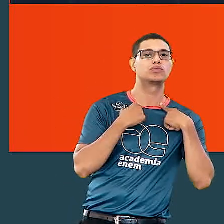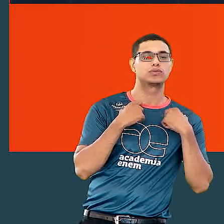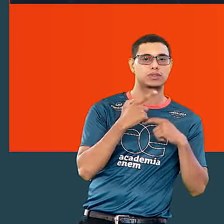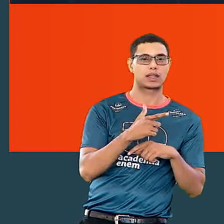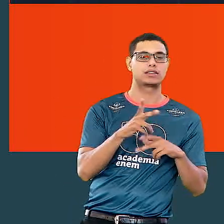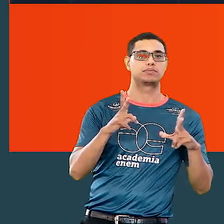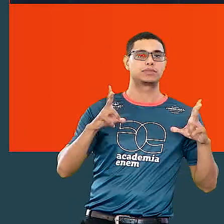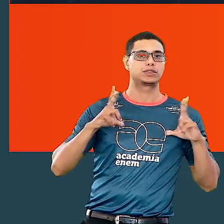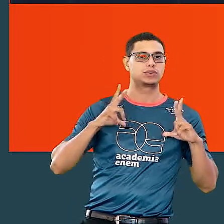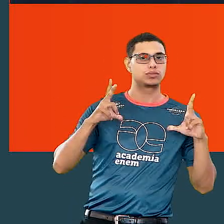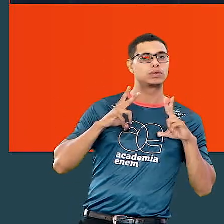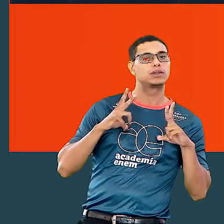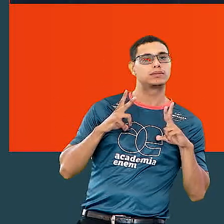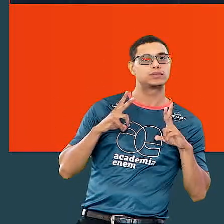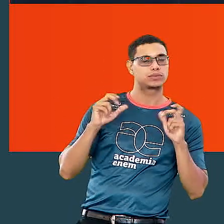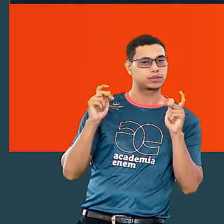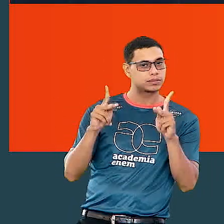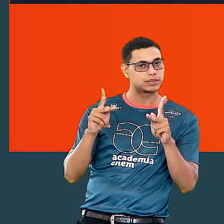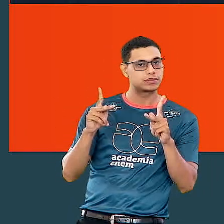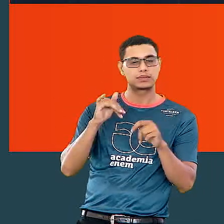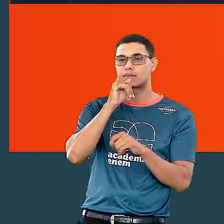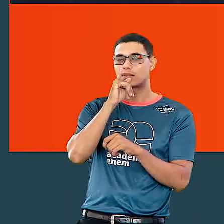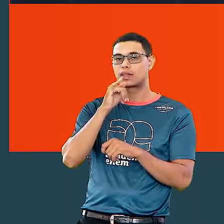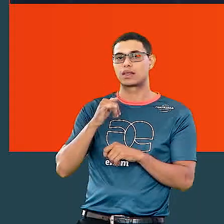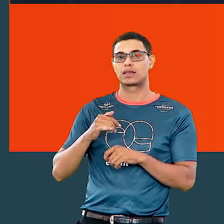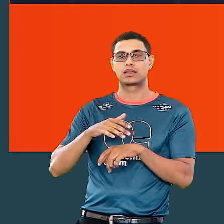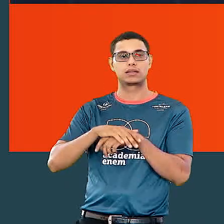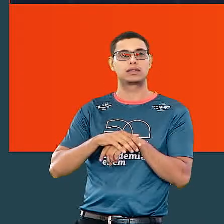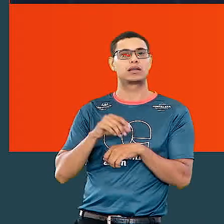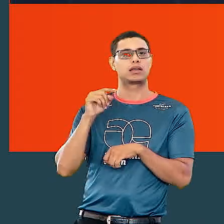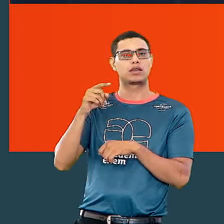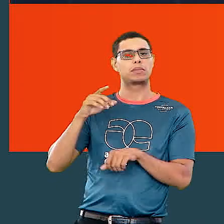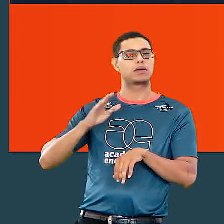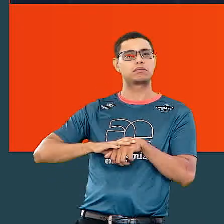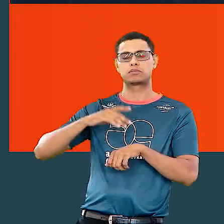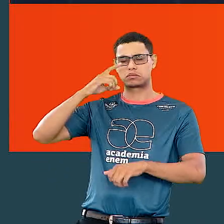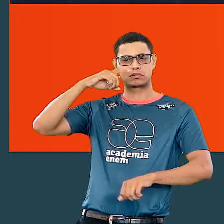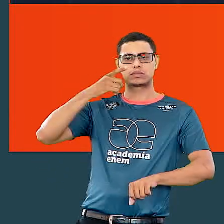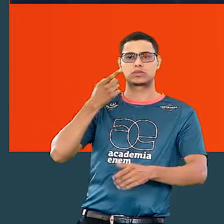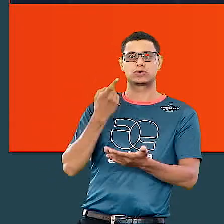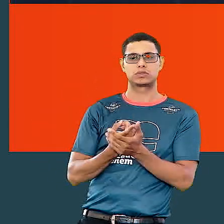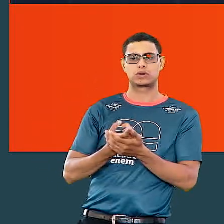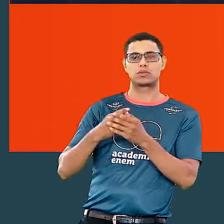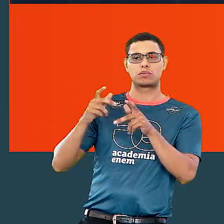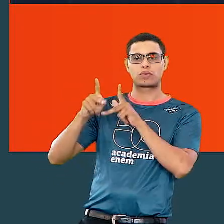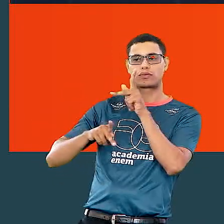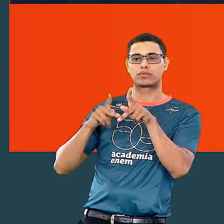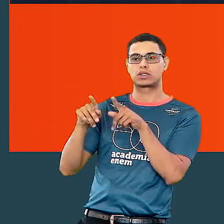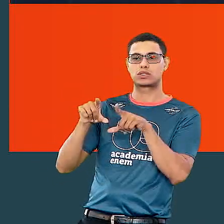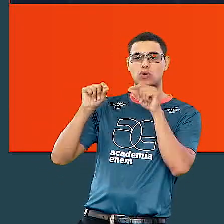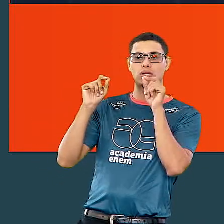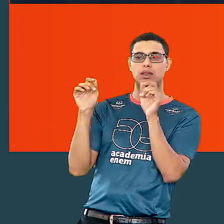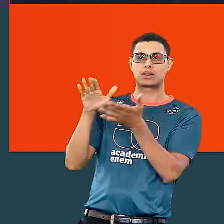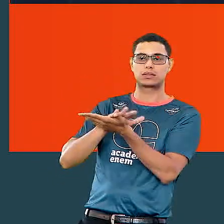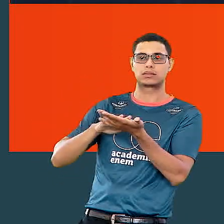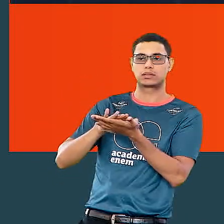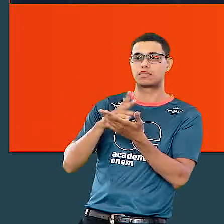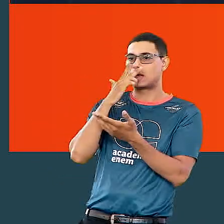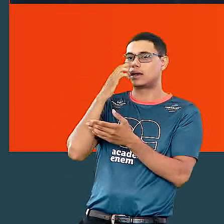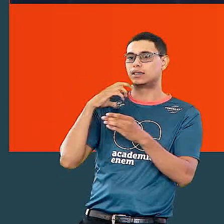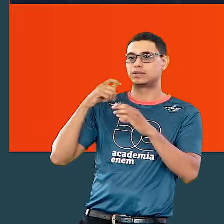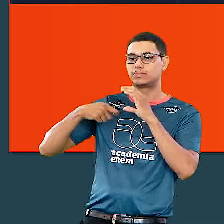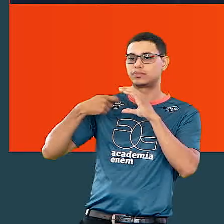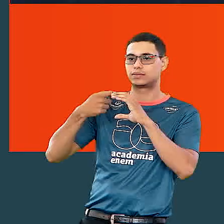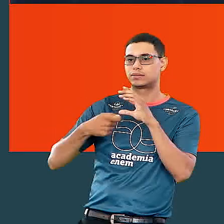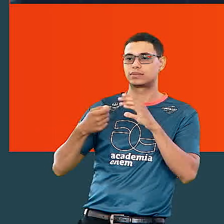o despotismo, beleza? É quando eu digo que vai ser independentemente do desejo da galera. Foi que nem um vídeo que eu estava vendo esses